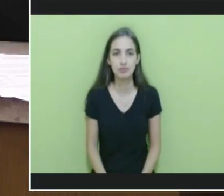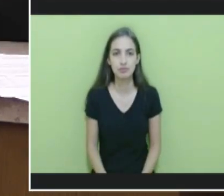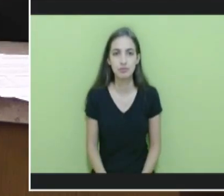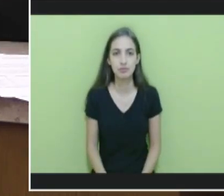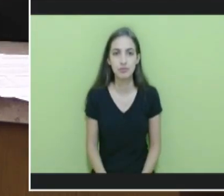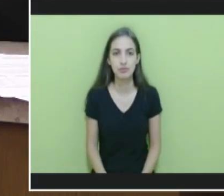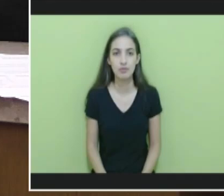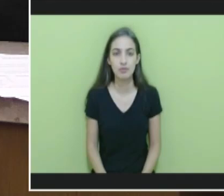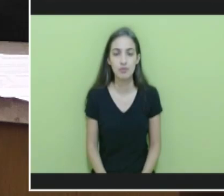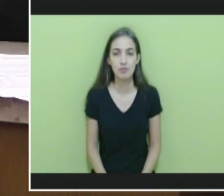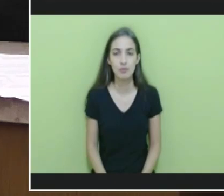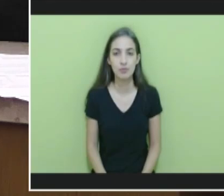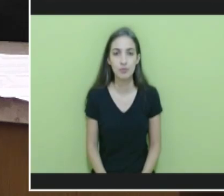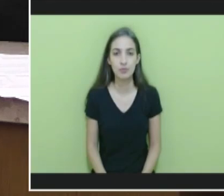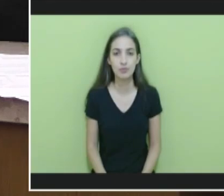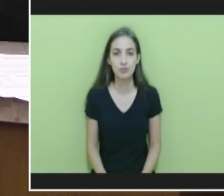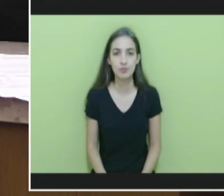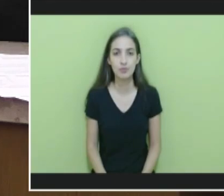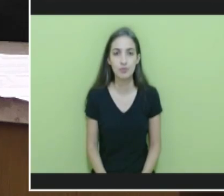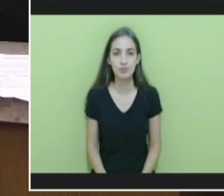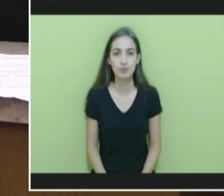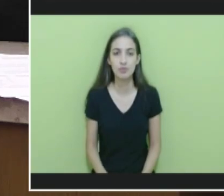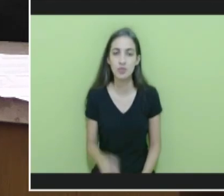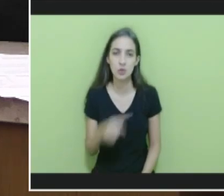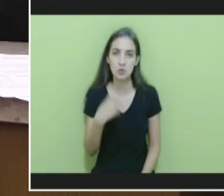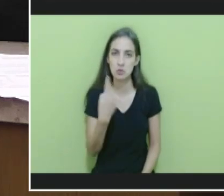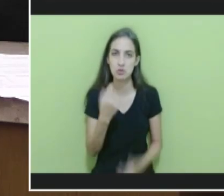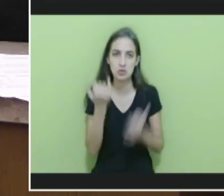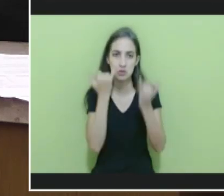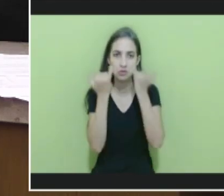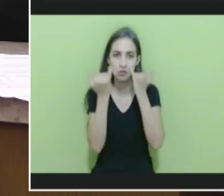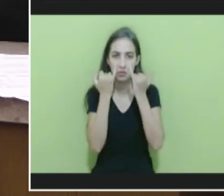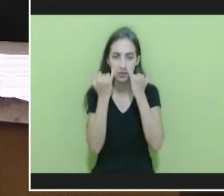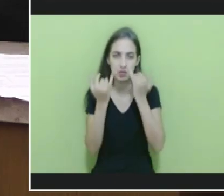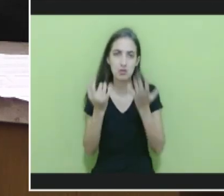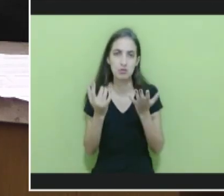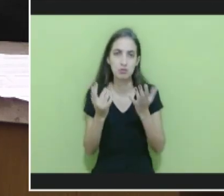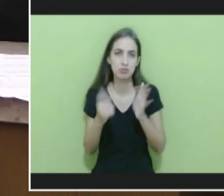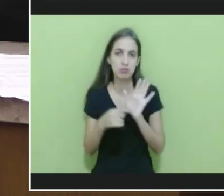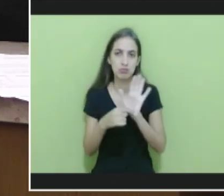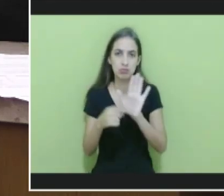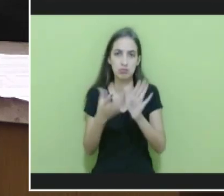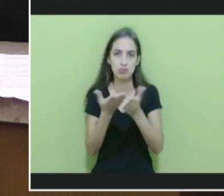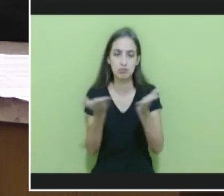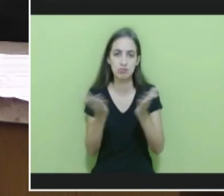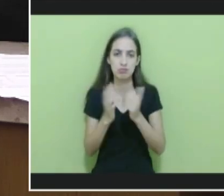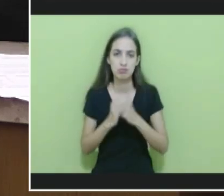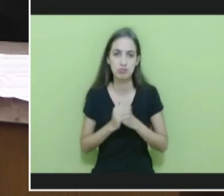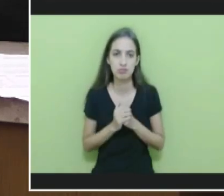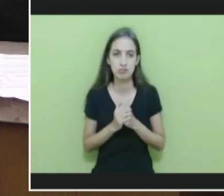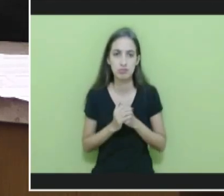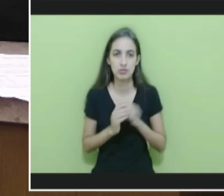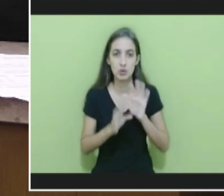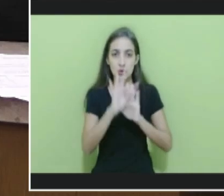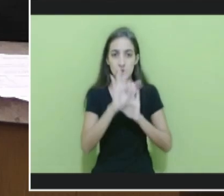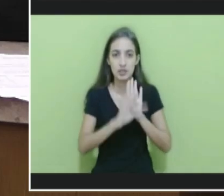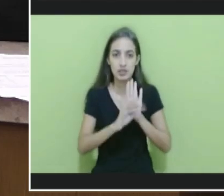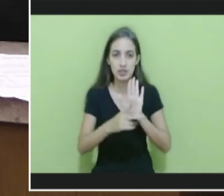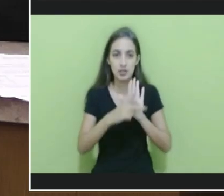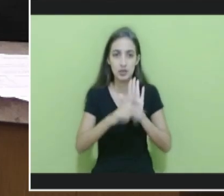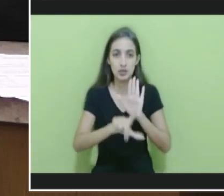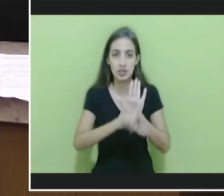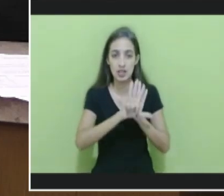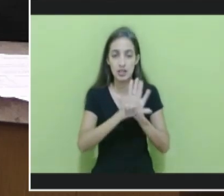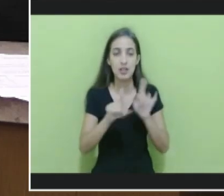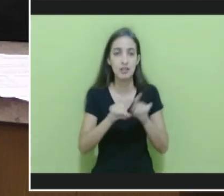seria mais ou menos esses dados que a gente tinha para repassar, o texto da lei em si, bem como